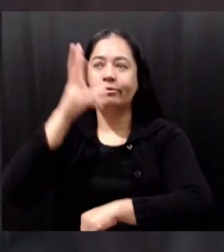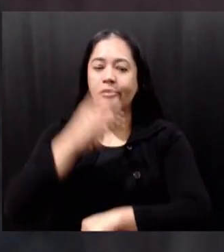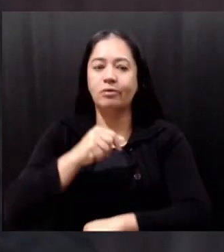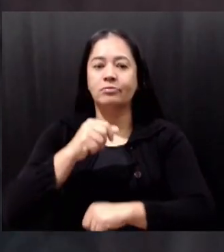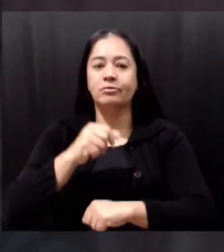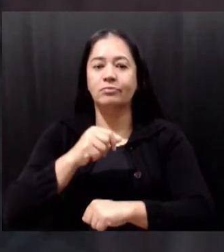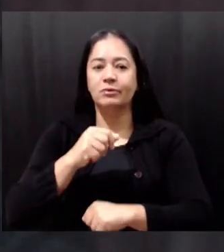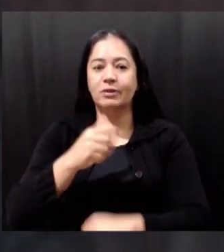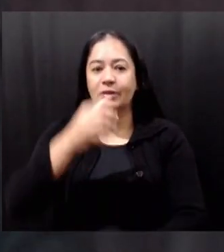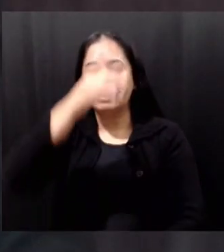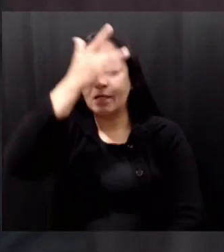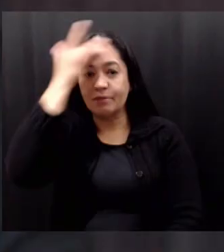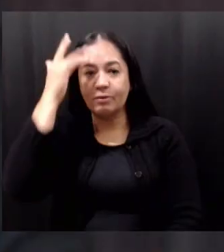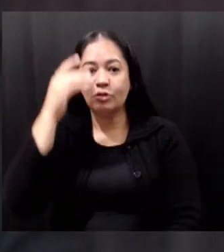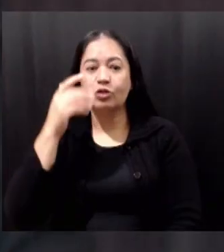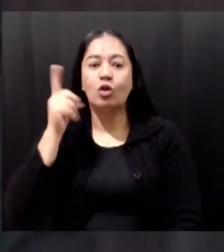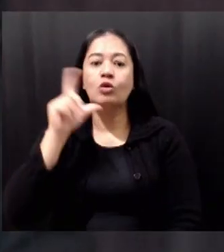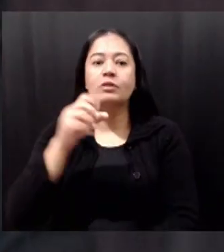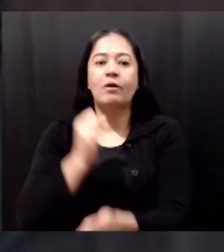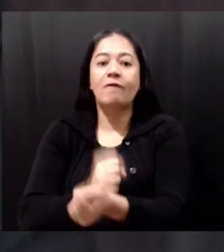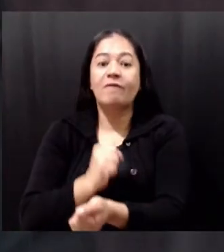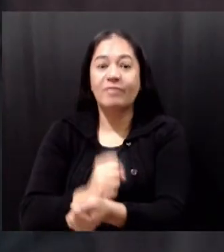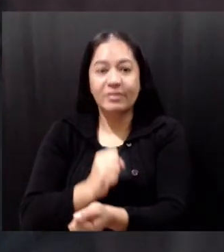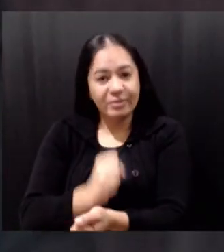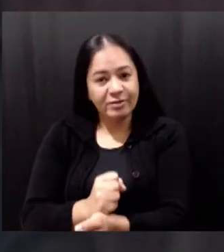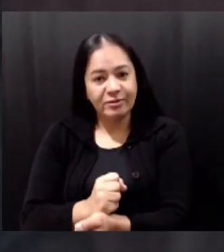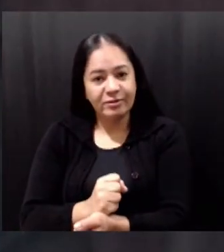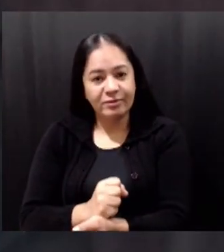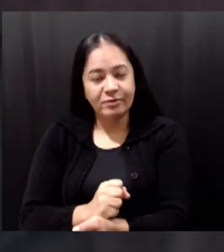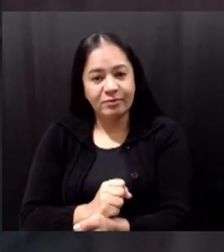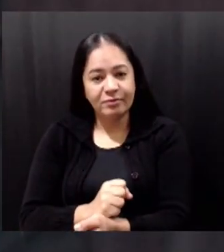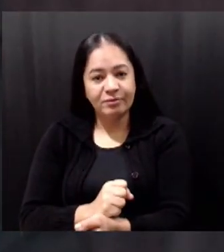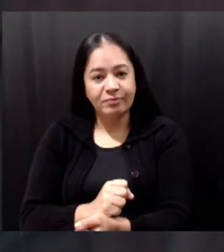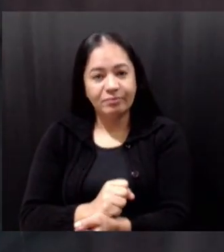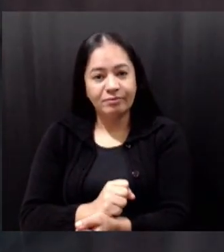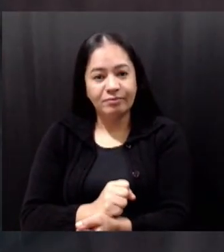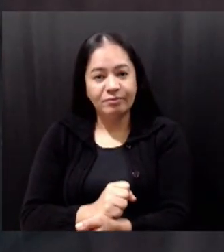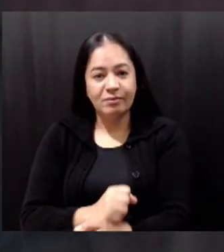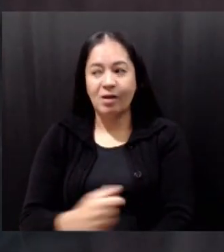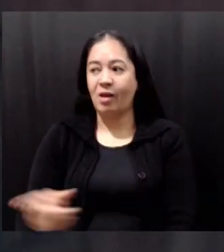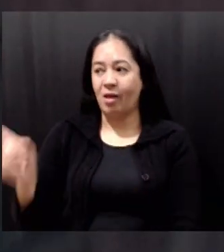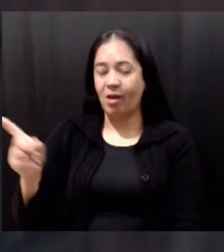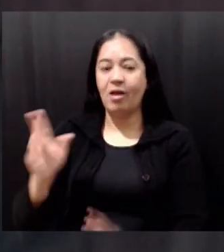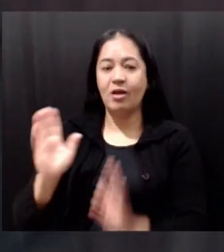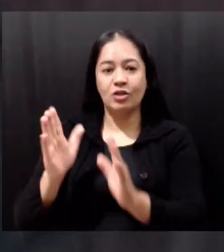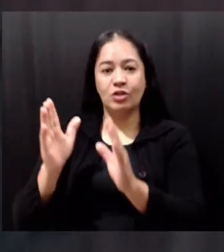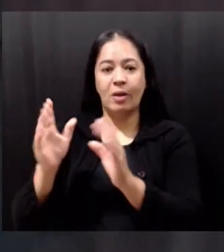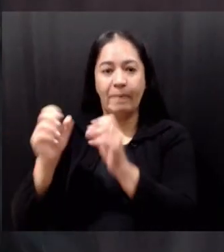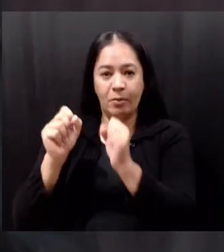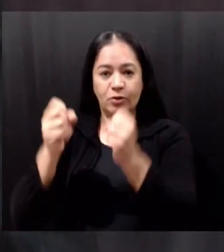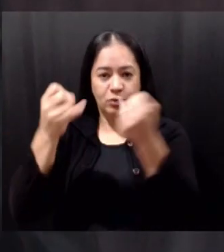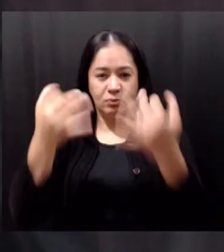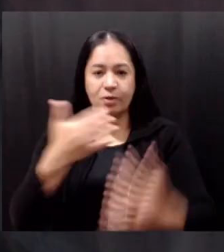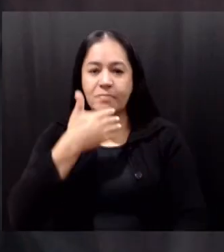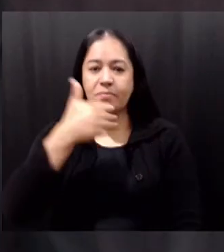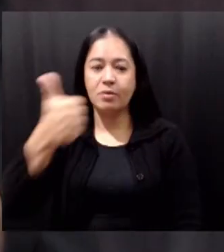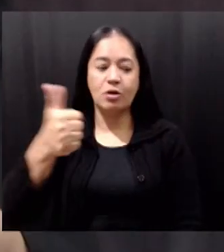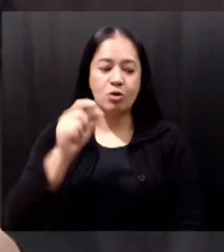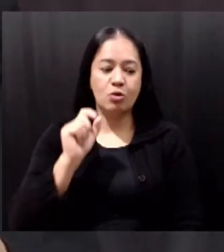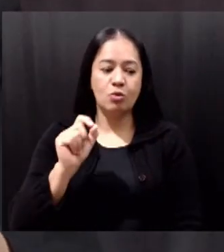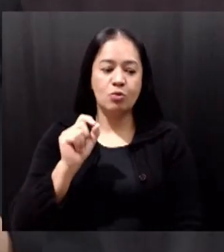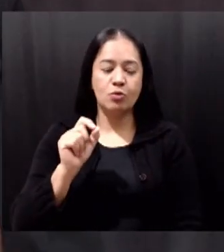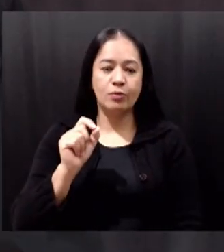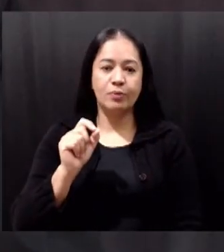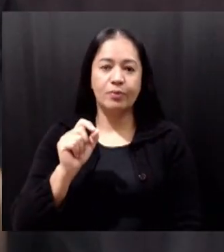neles. A Florença, né, como psicóloga, pode falar disso também, mas